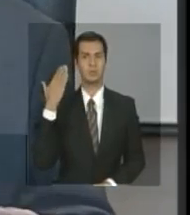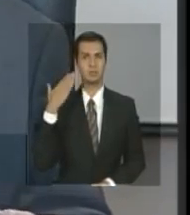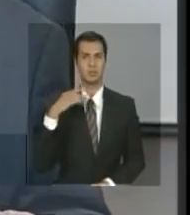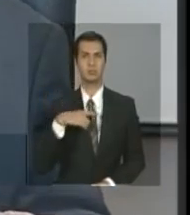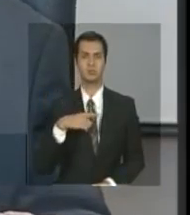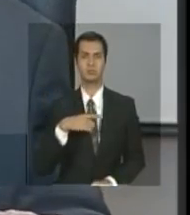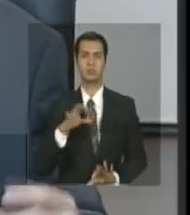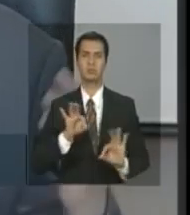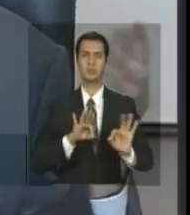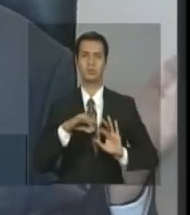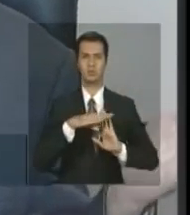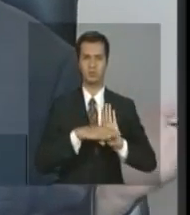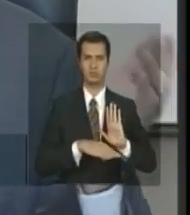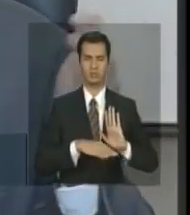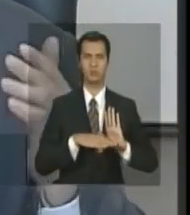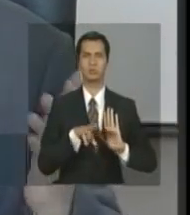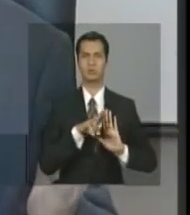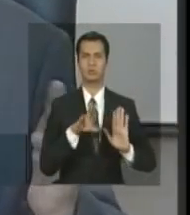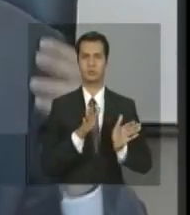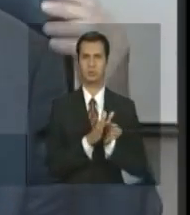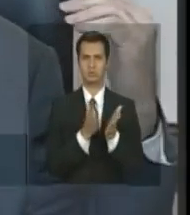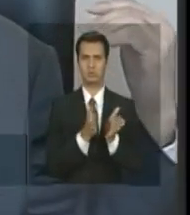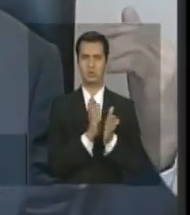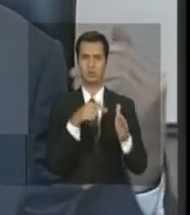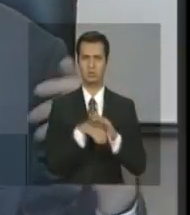Brasil Sem Miséria. Eles trabalharam com